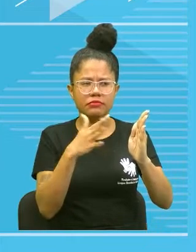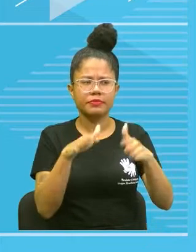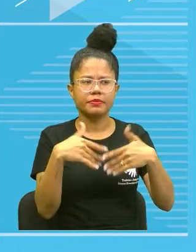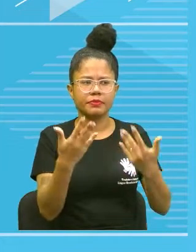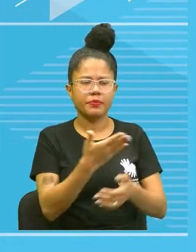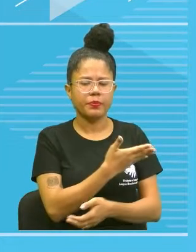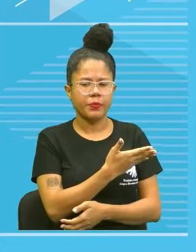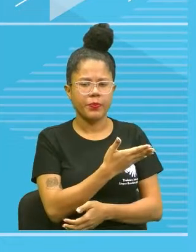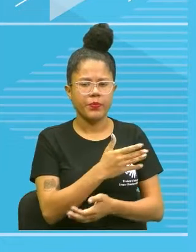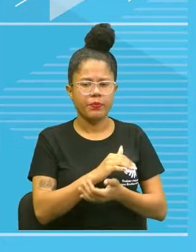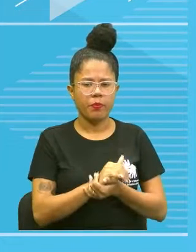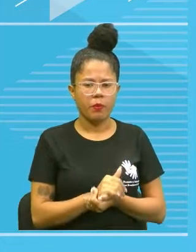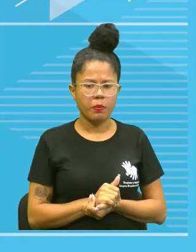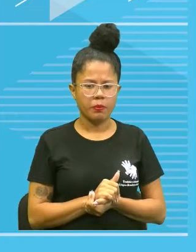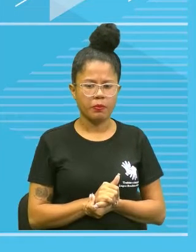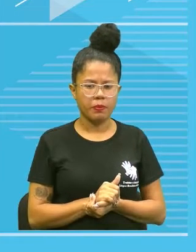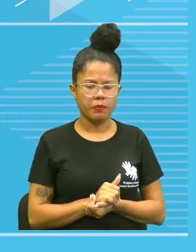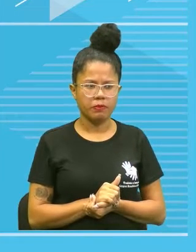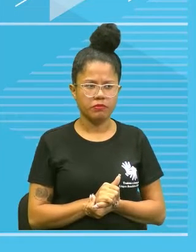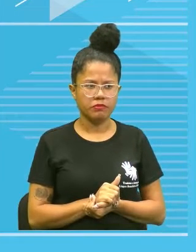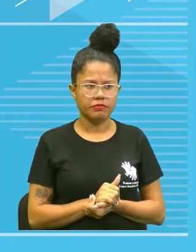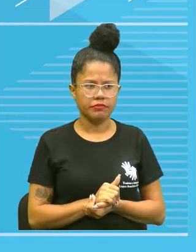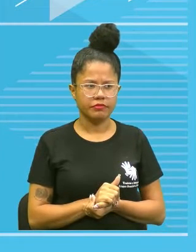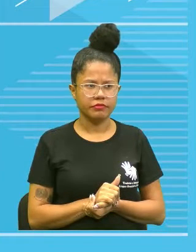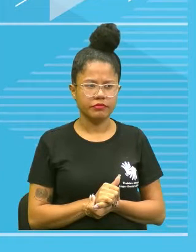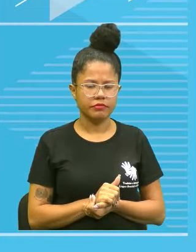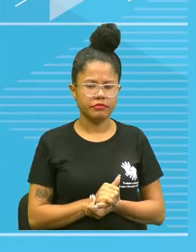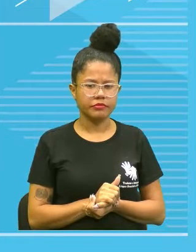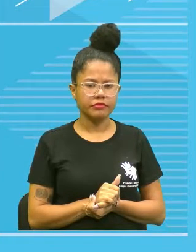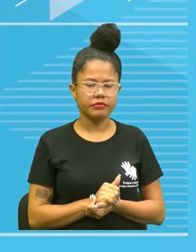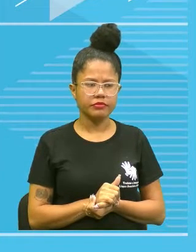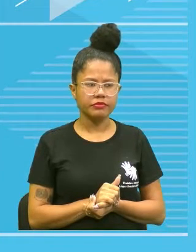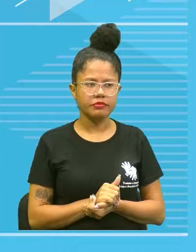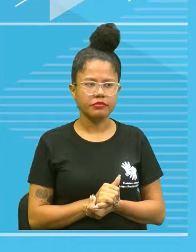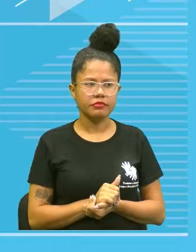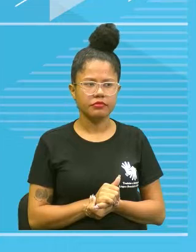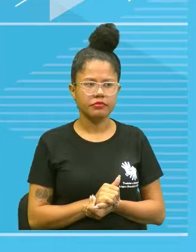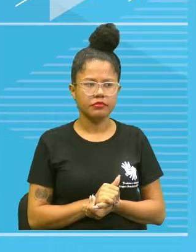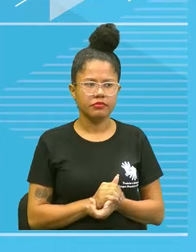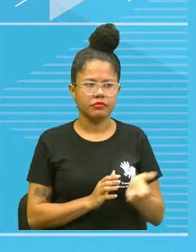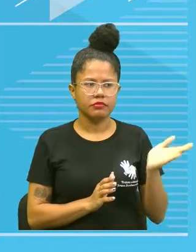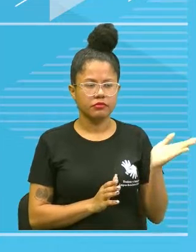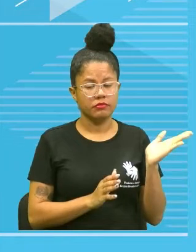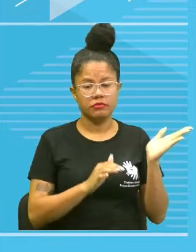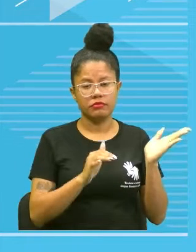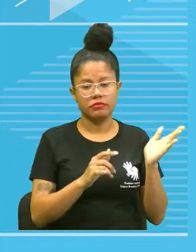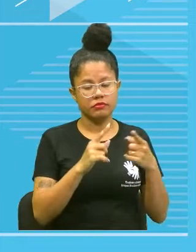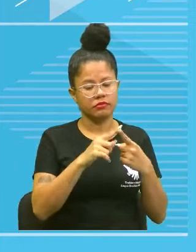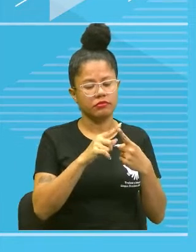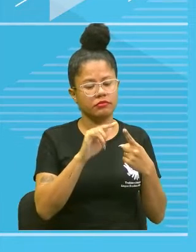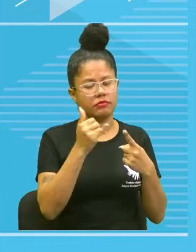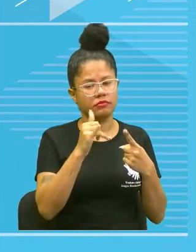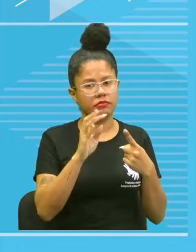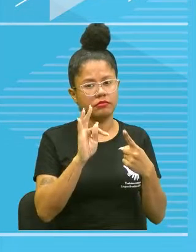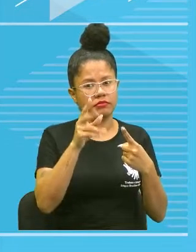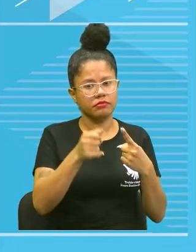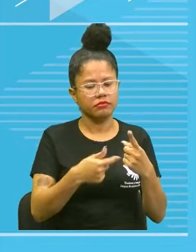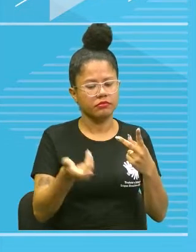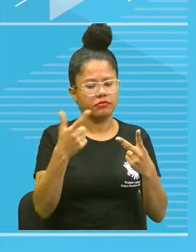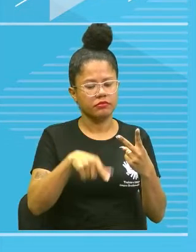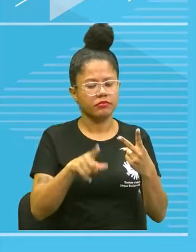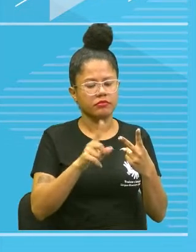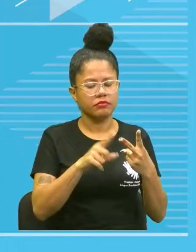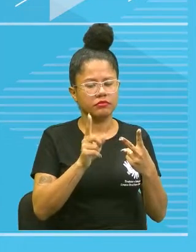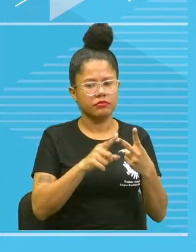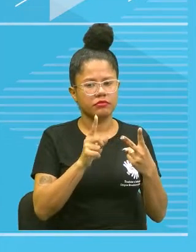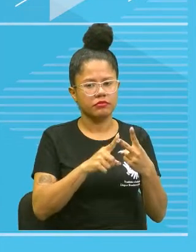né? Essa parte interna entre os pontos A e B. Então, uma coisa é a energia total cedida ao sistema, outra coisa é